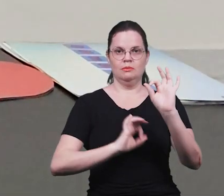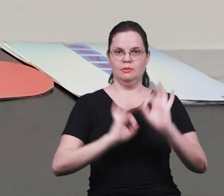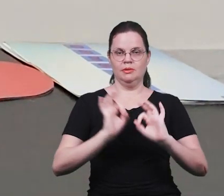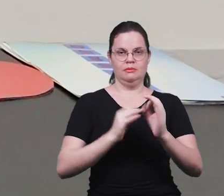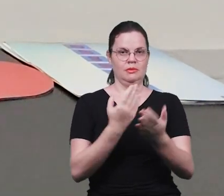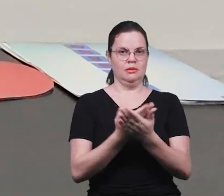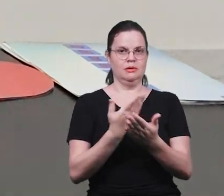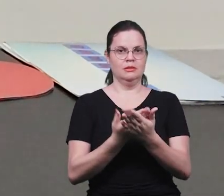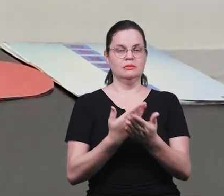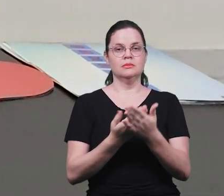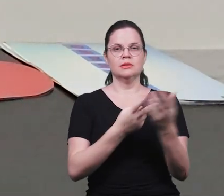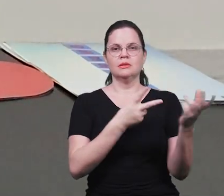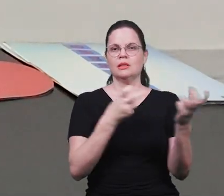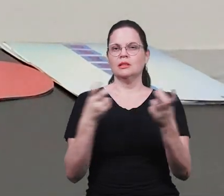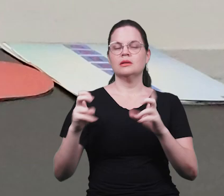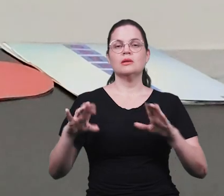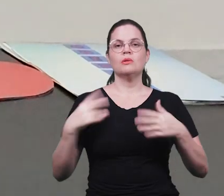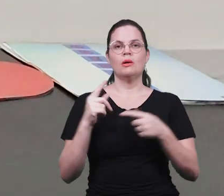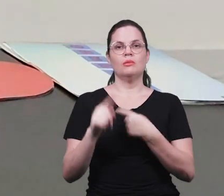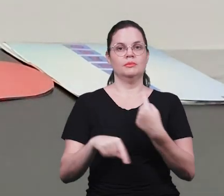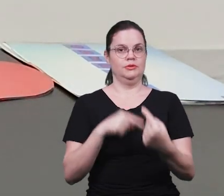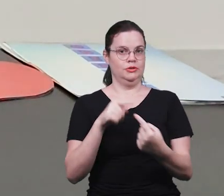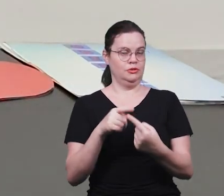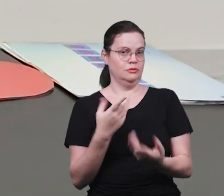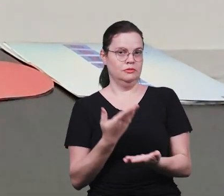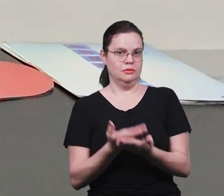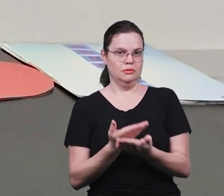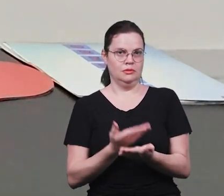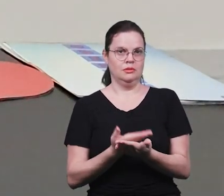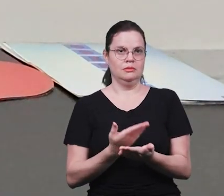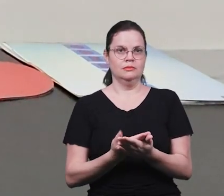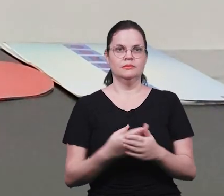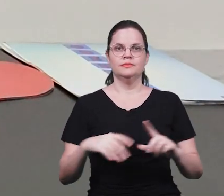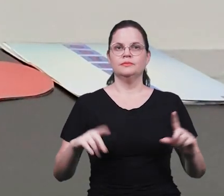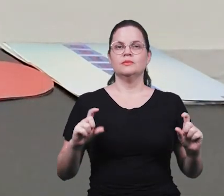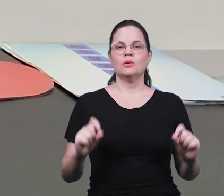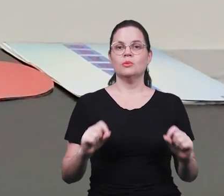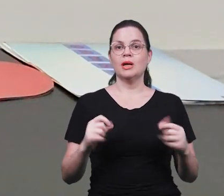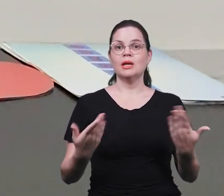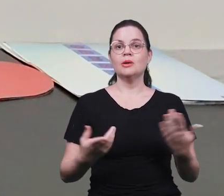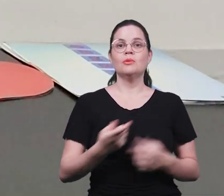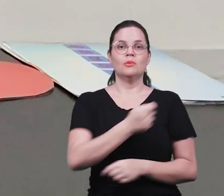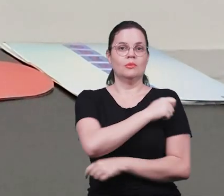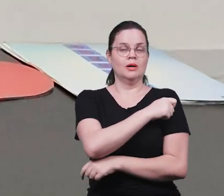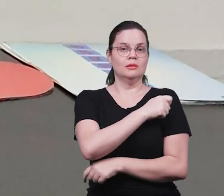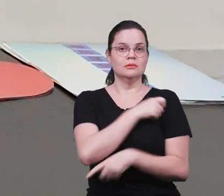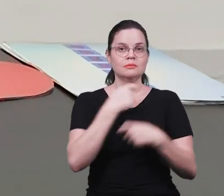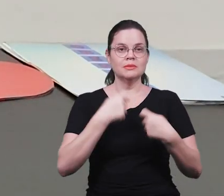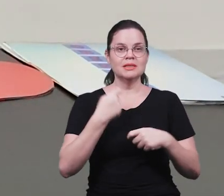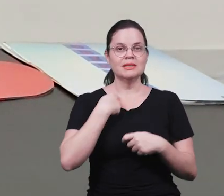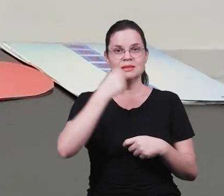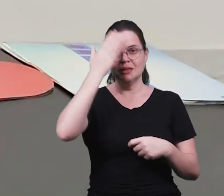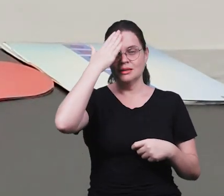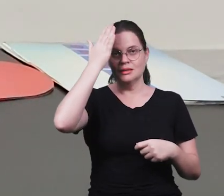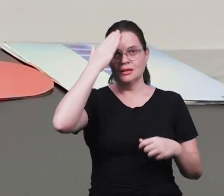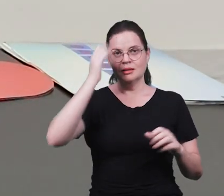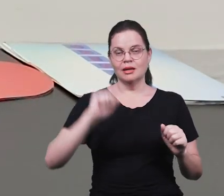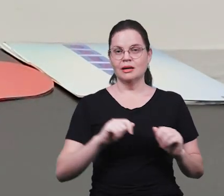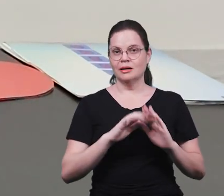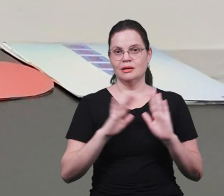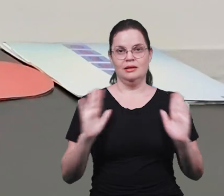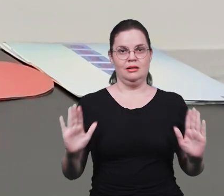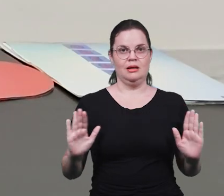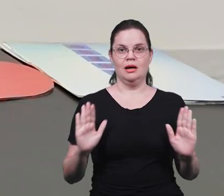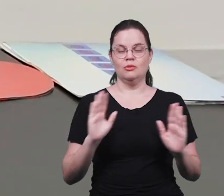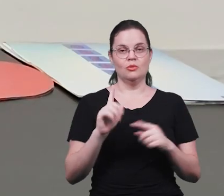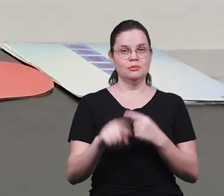nos atentar muito. Qual é o objetivo dessa aula? O que eu quero que meu aluno ele realmente entenda, que ele